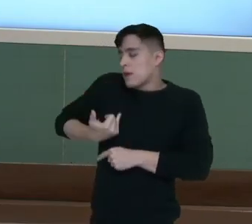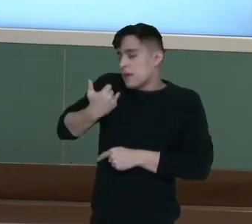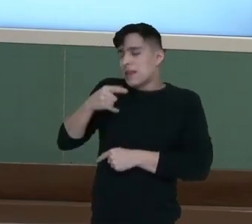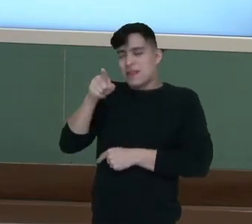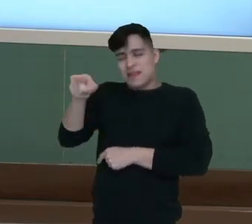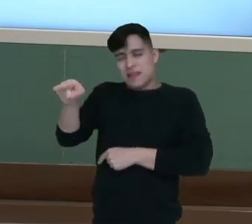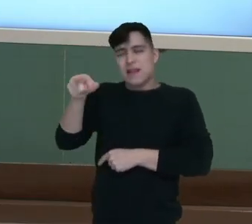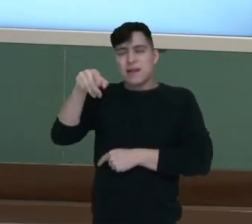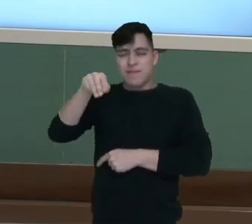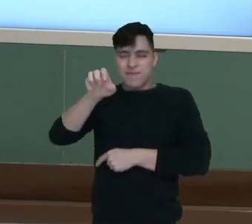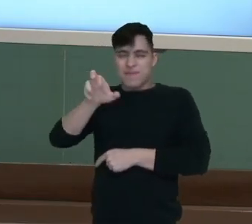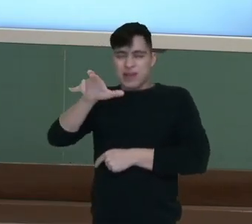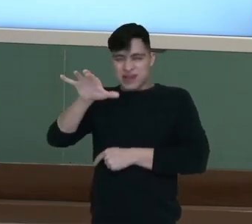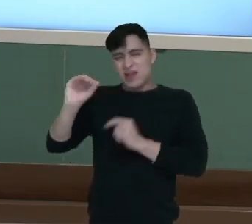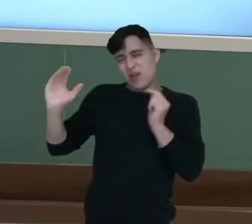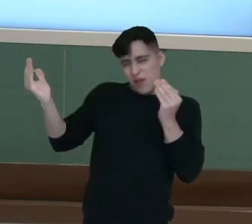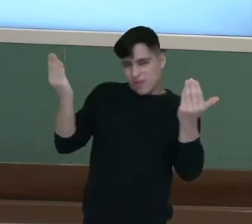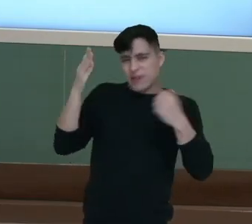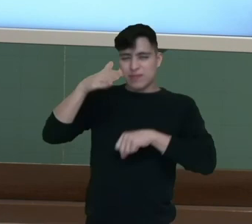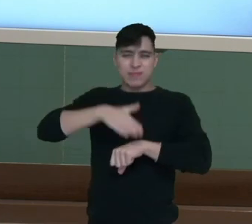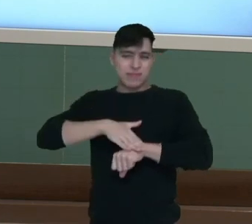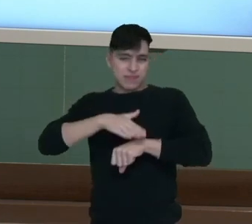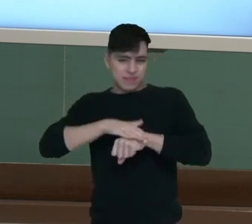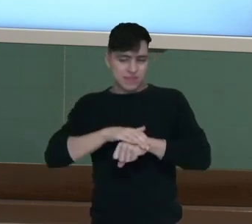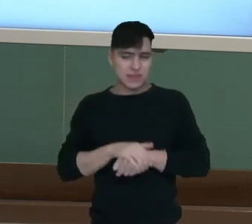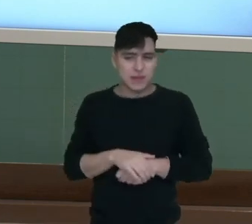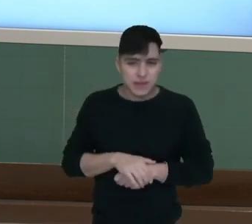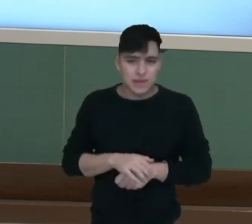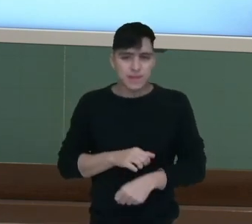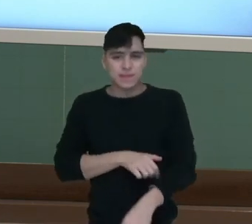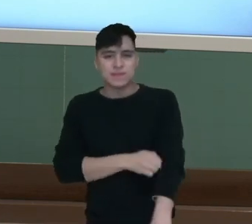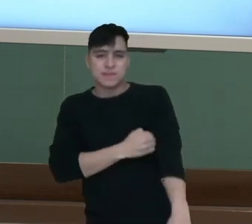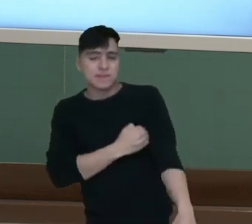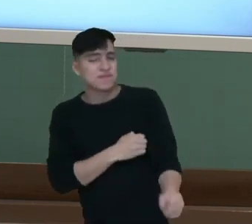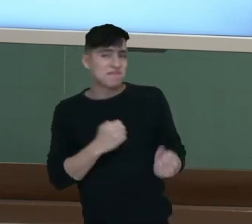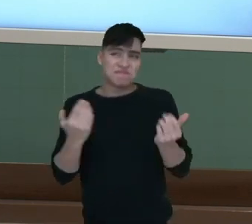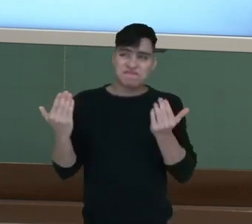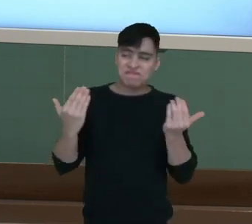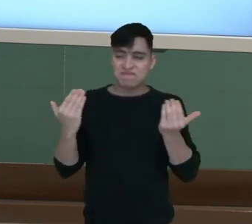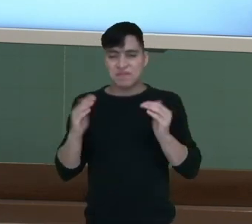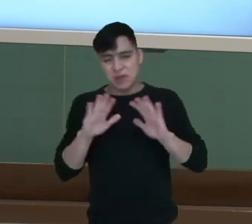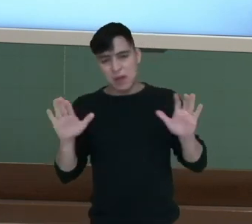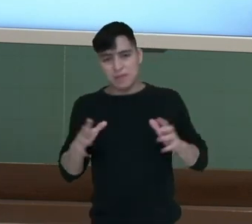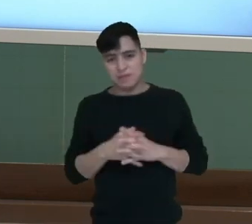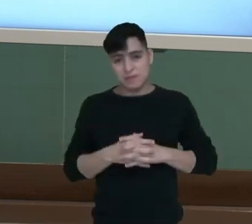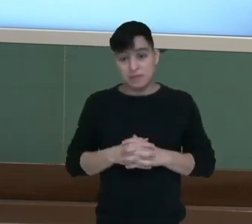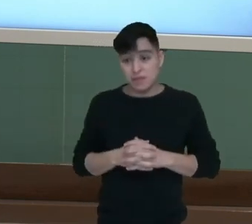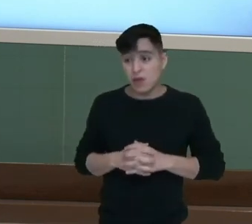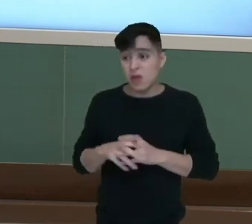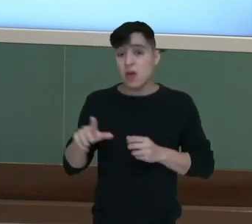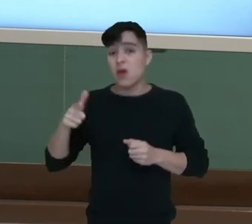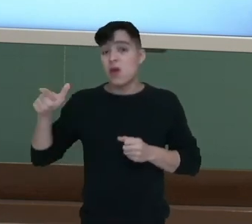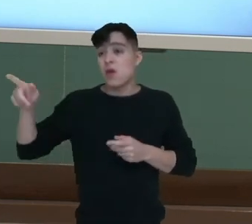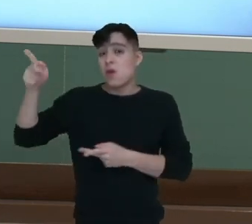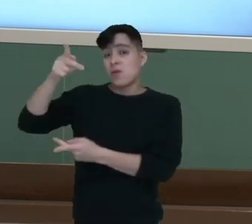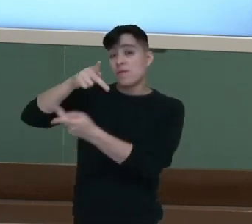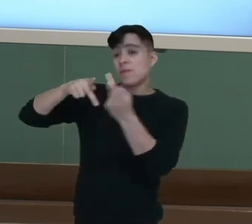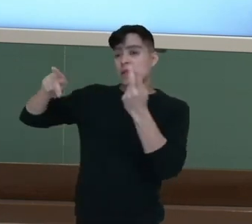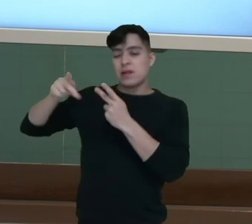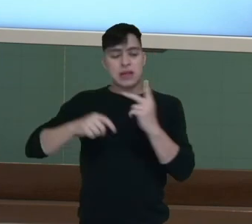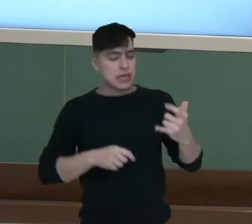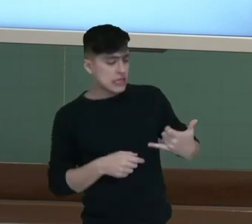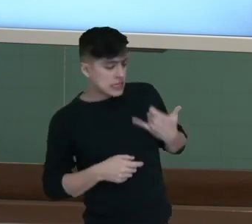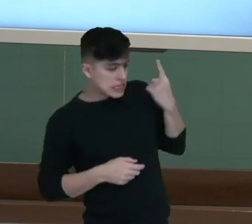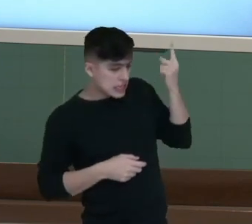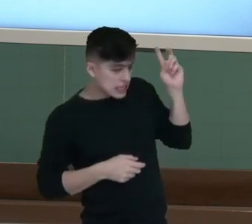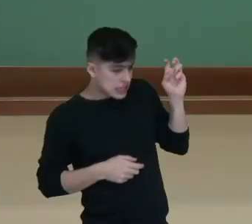é a nossa analogia com relação ao tempo, né? É doido isso, né? Se você for pensar isso. Então, em outros planetas, por exemplo, você está lá com 15 anos,